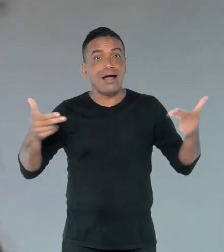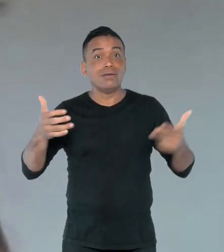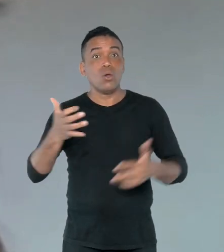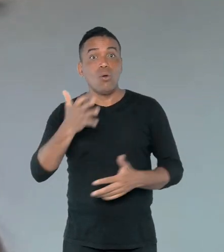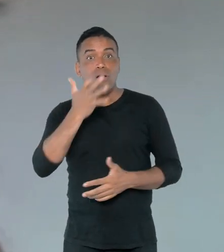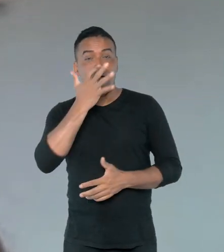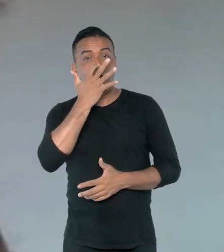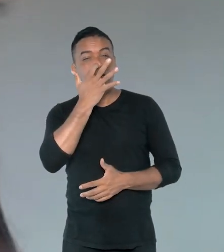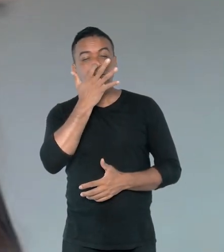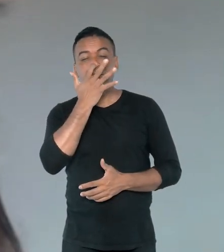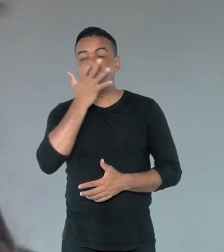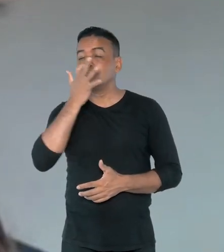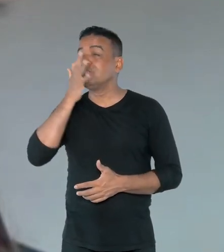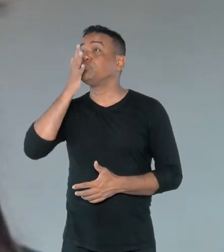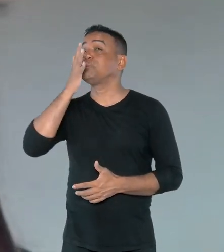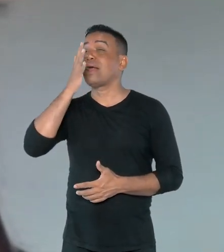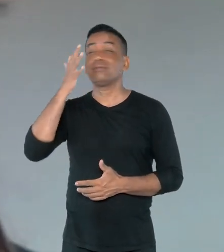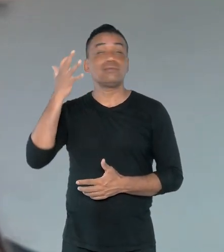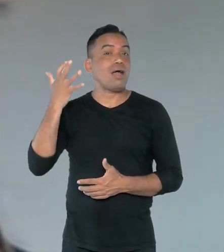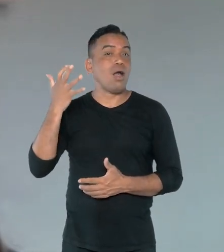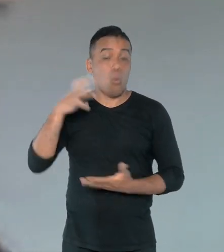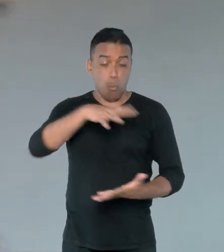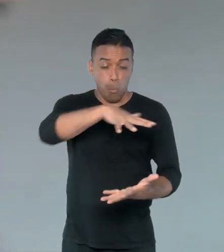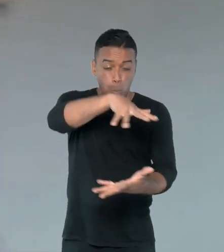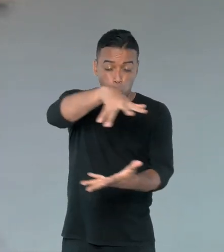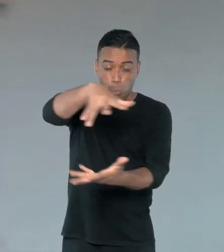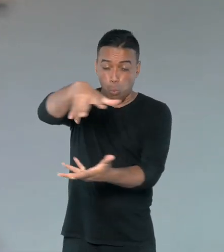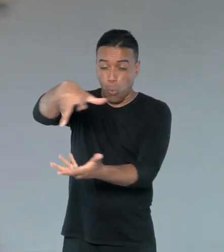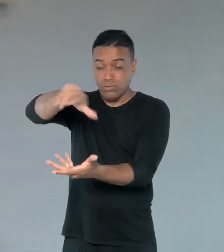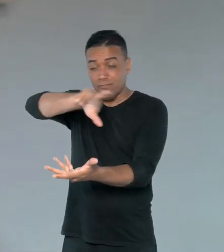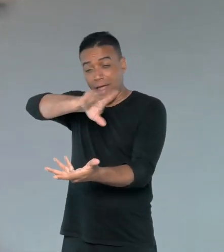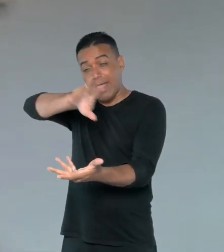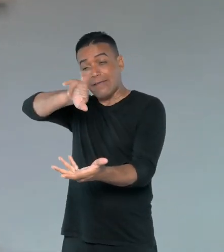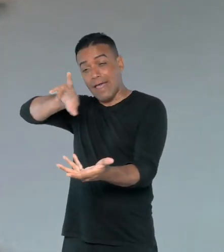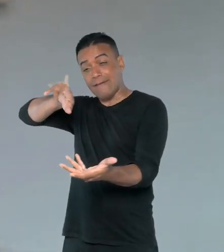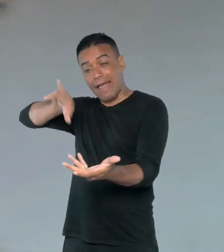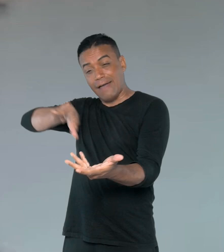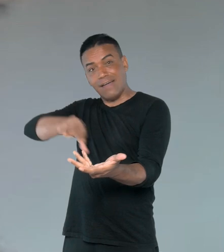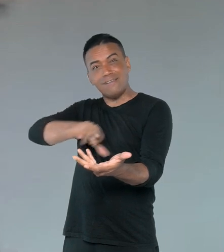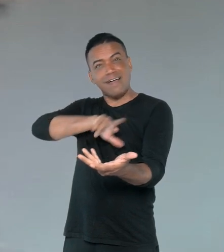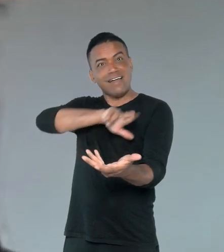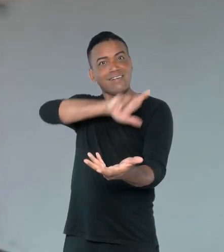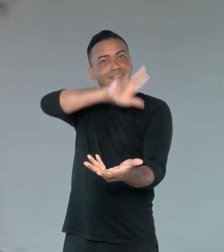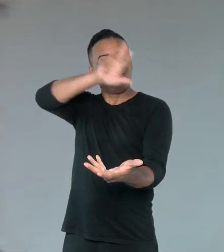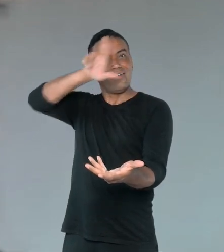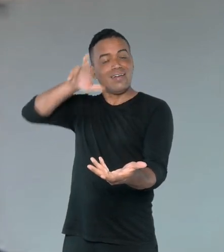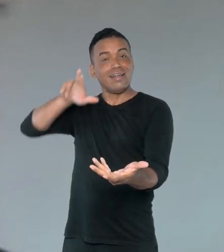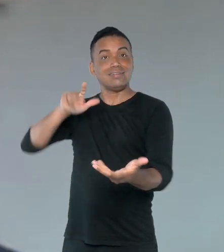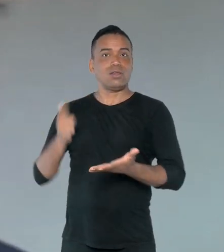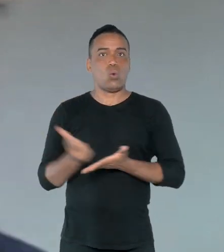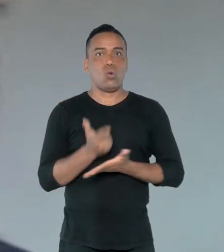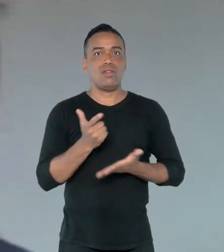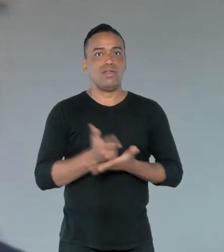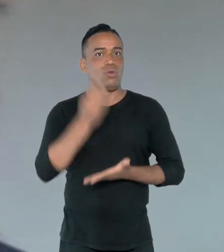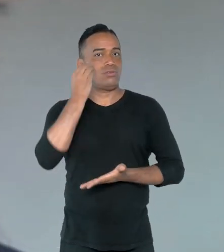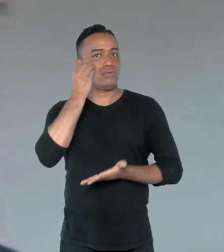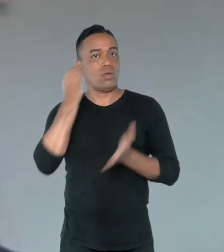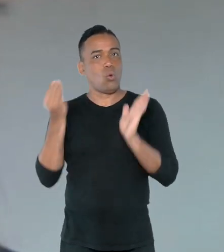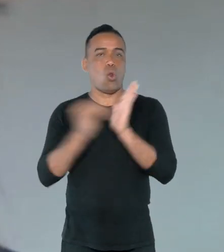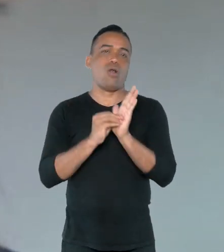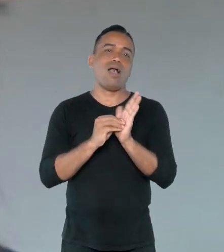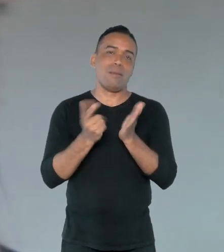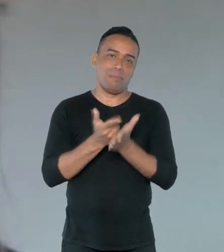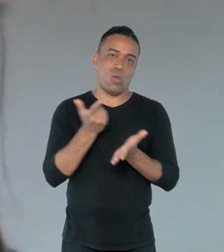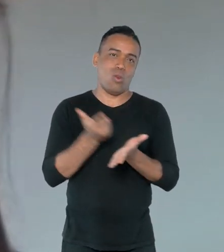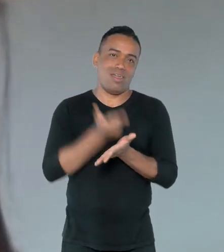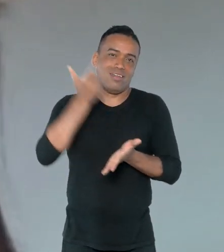isso. E o nosso planeta é tão diverso, né? Quando a gente olha, no livro eu tentei passar isso, quando